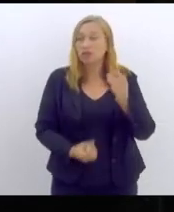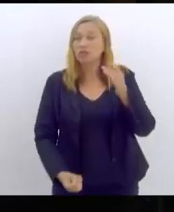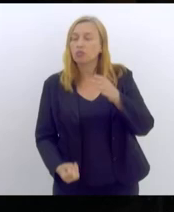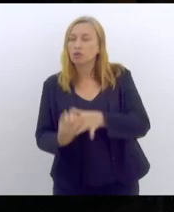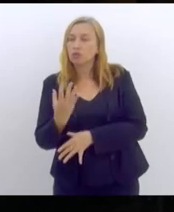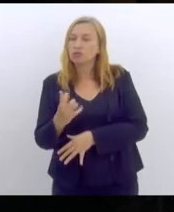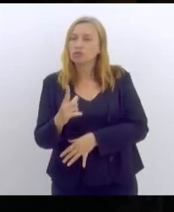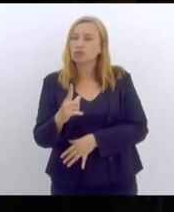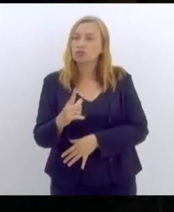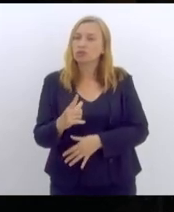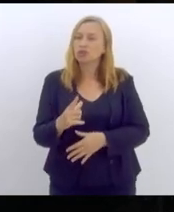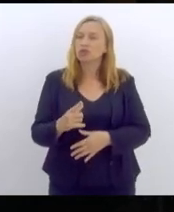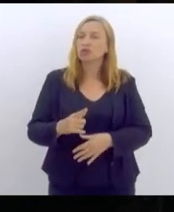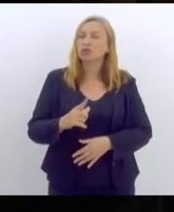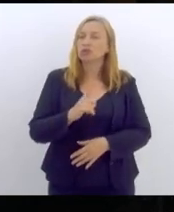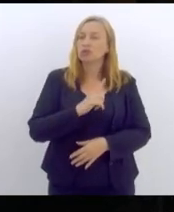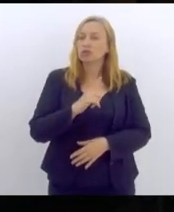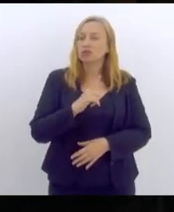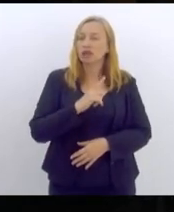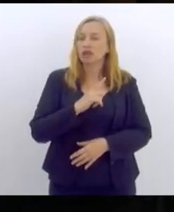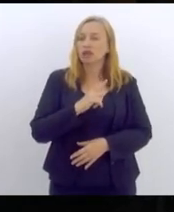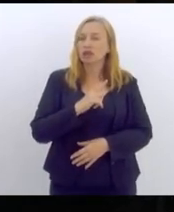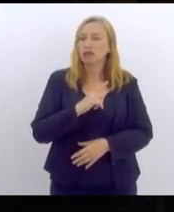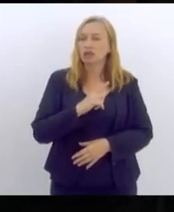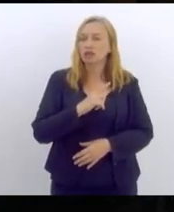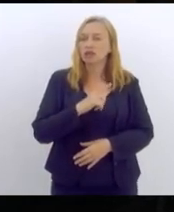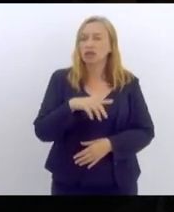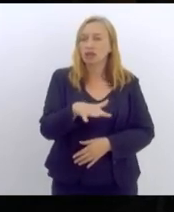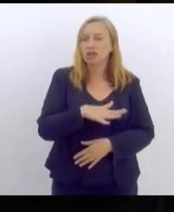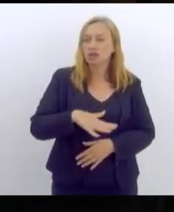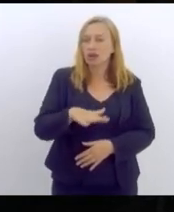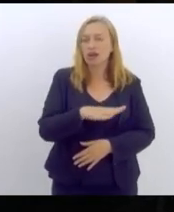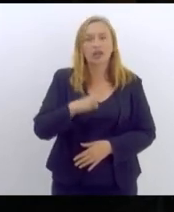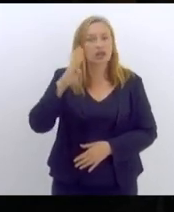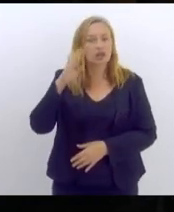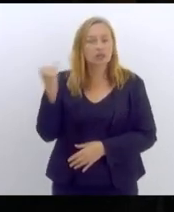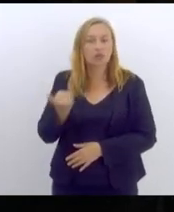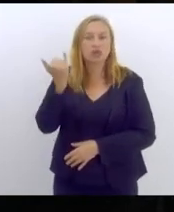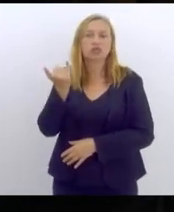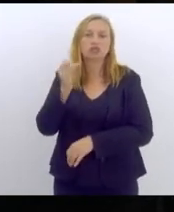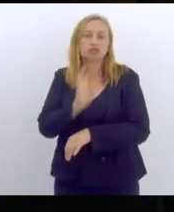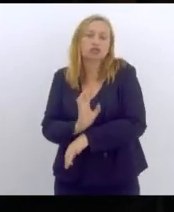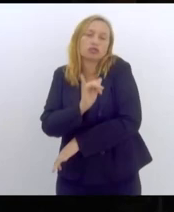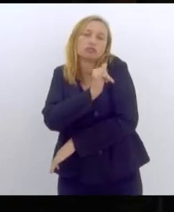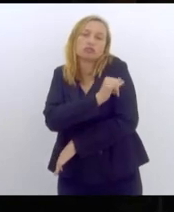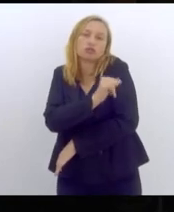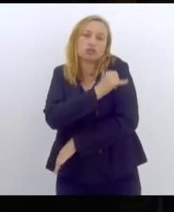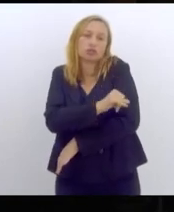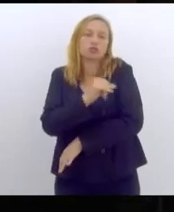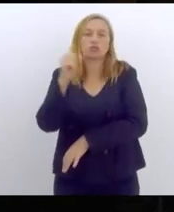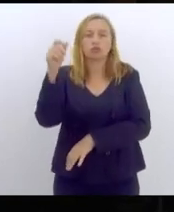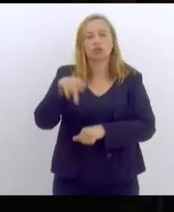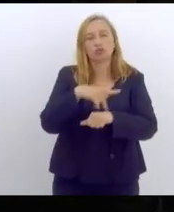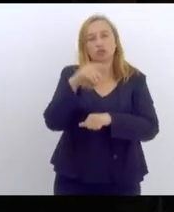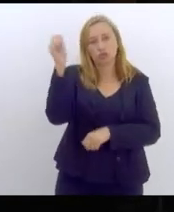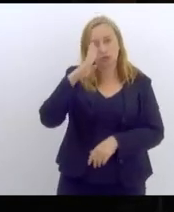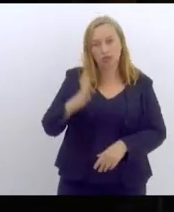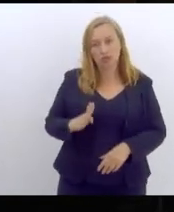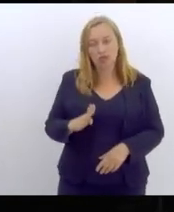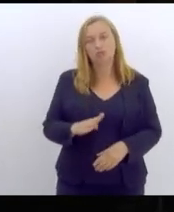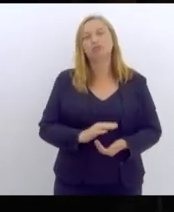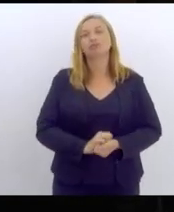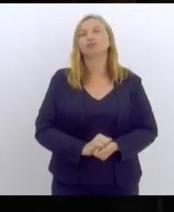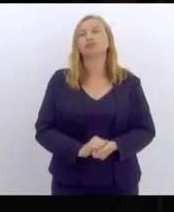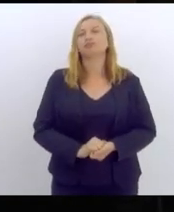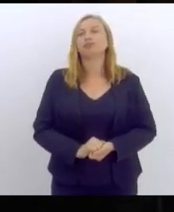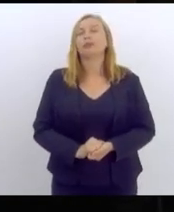que compõe o terceiro elo desse setor tão importante para o estado do Rio de Janeiro e do Brasil. A